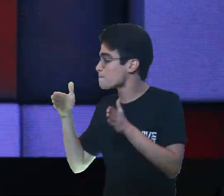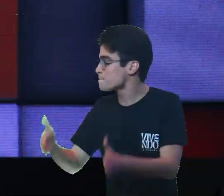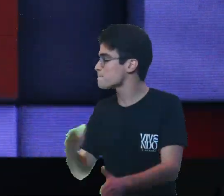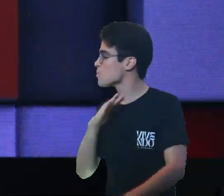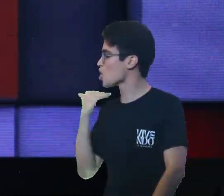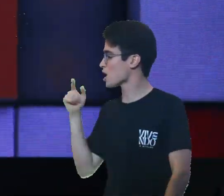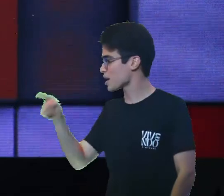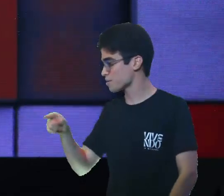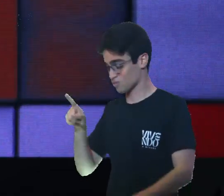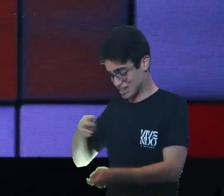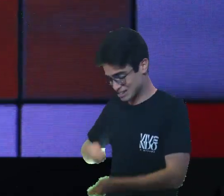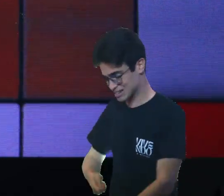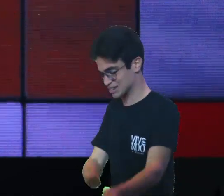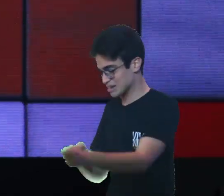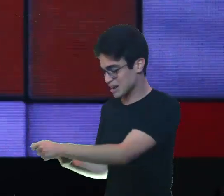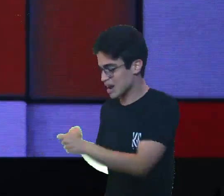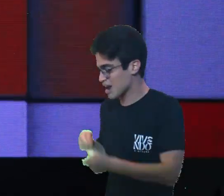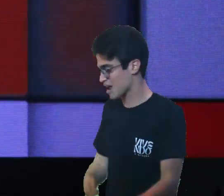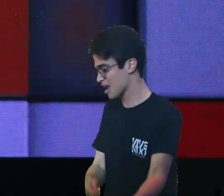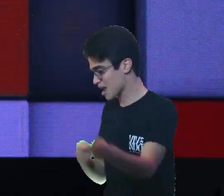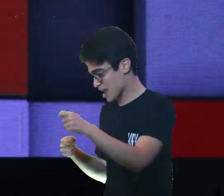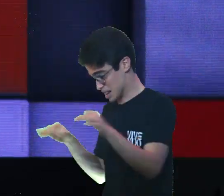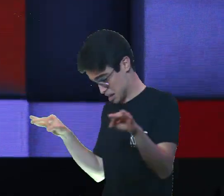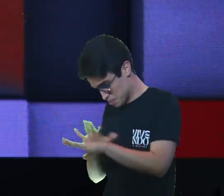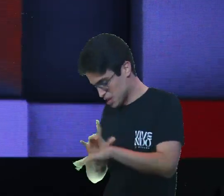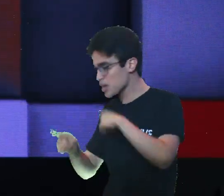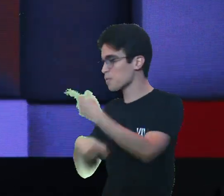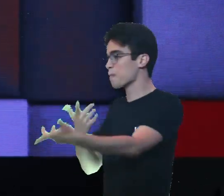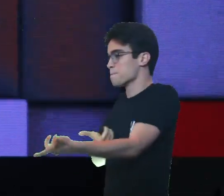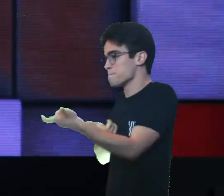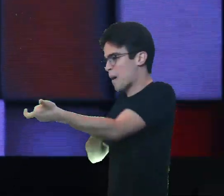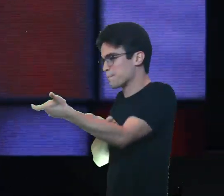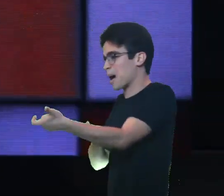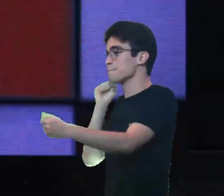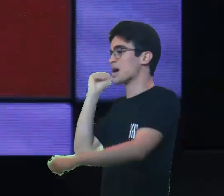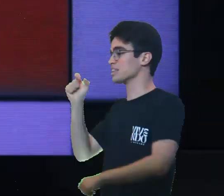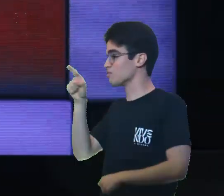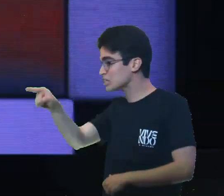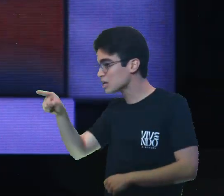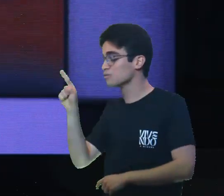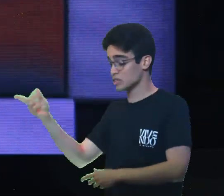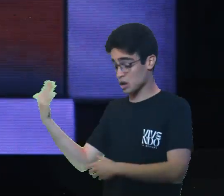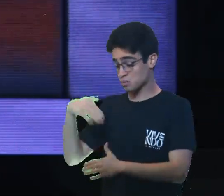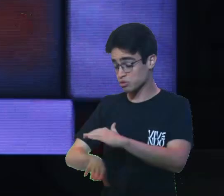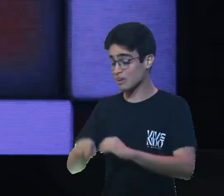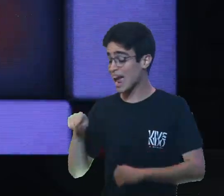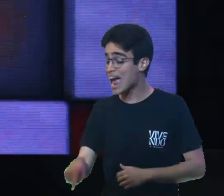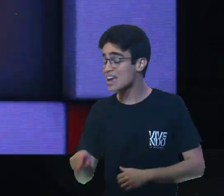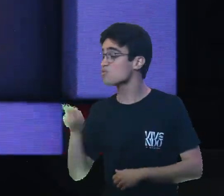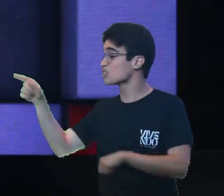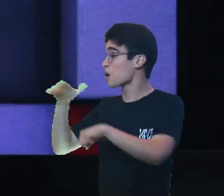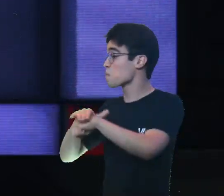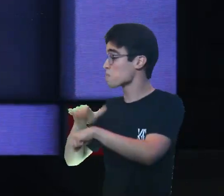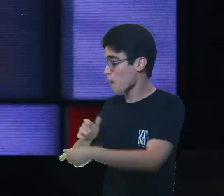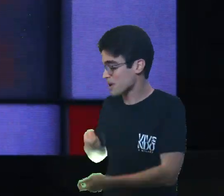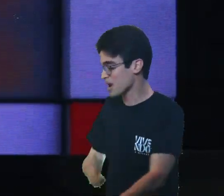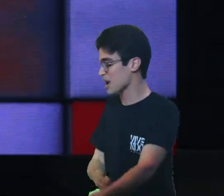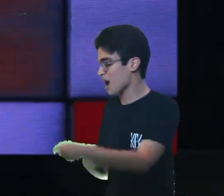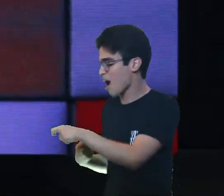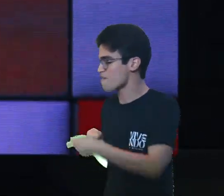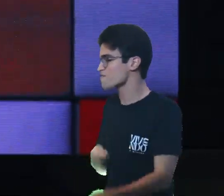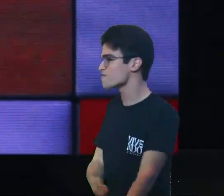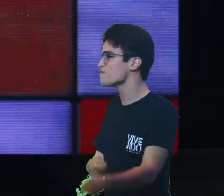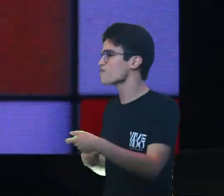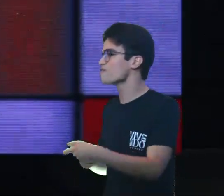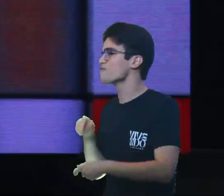você terminar de cavá-la, nós vamos matá-lo e você será enterrado na cova que você mesmo cavou.